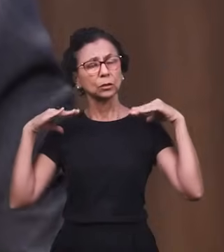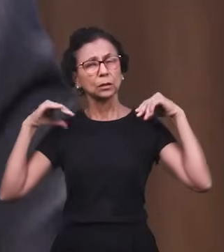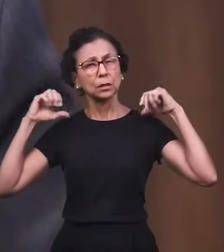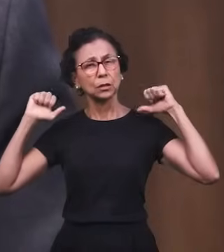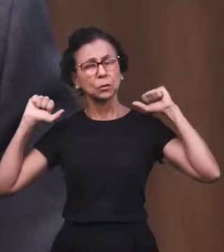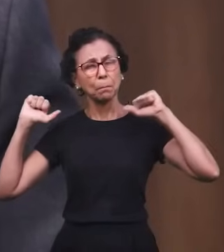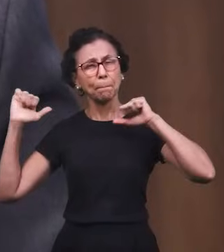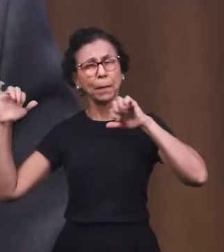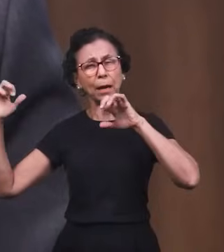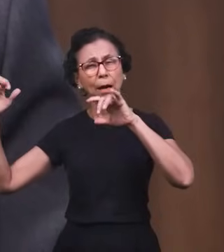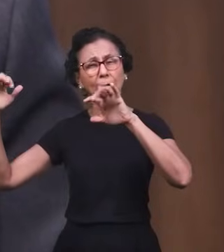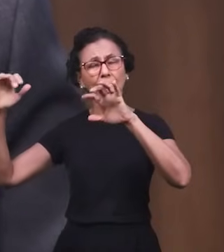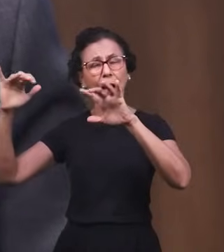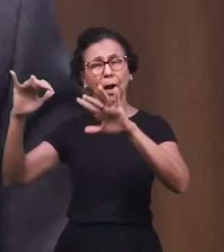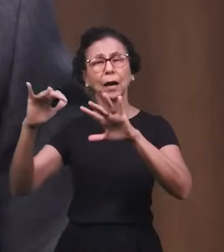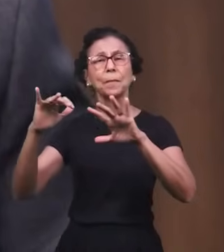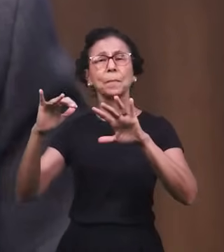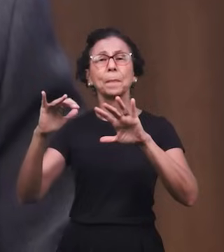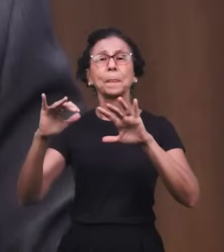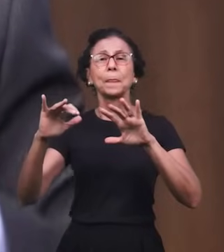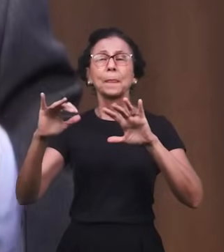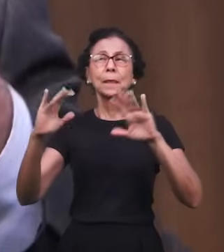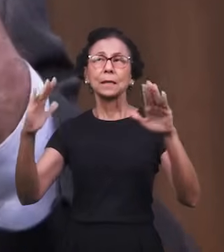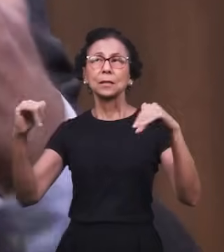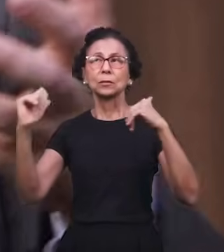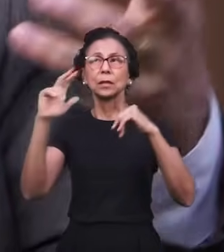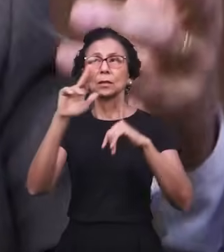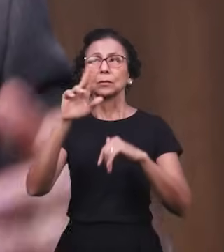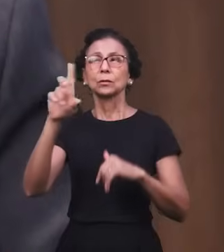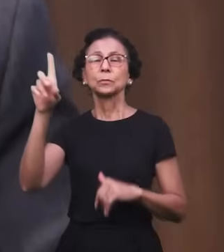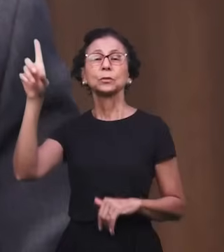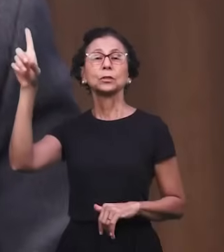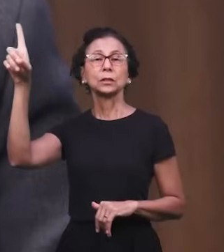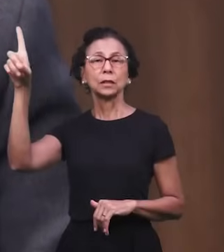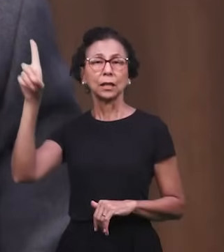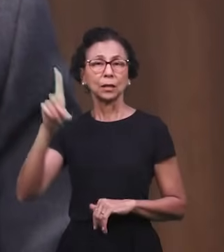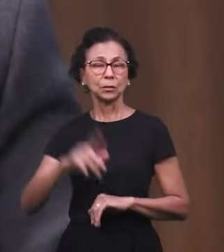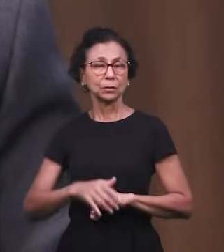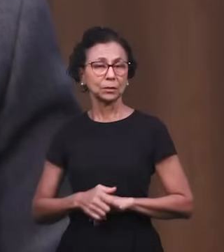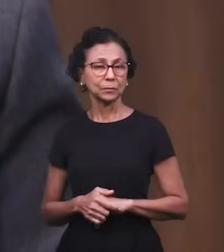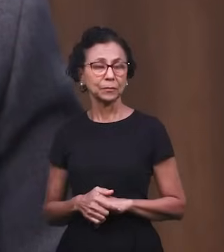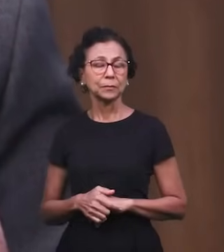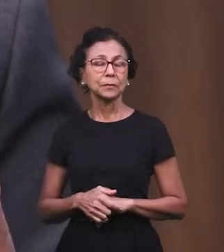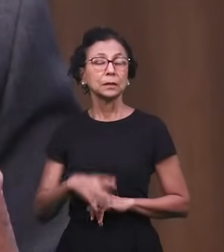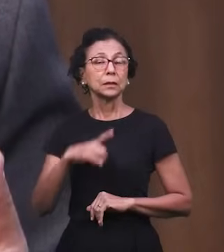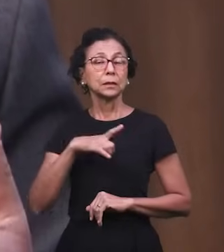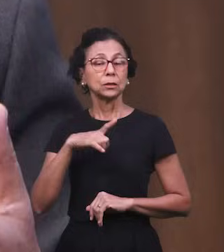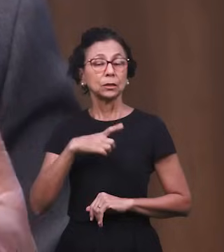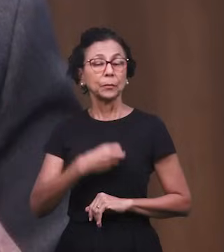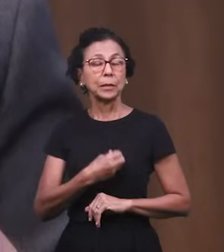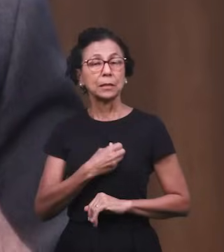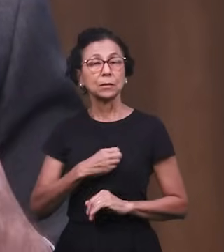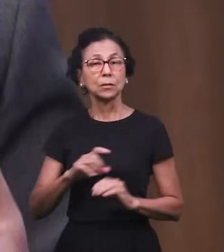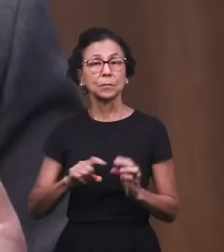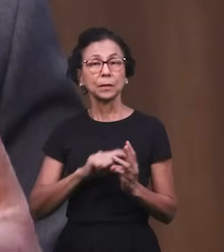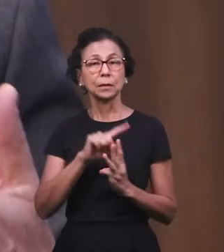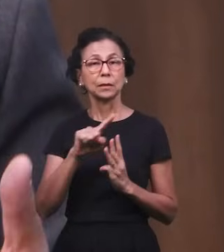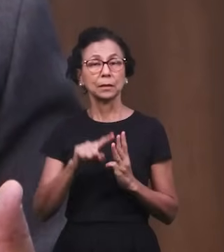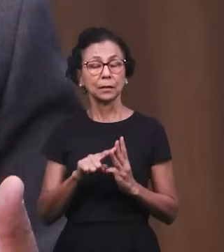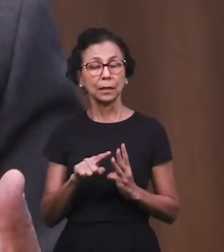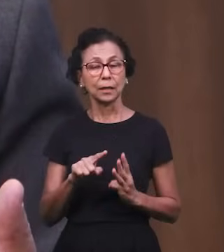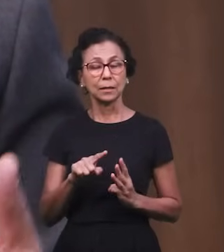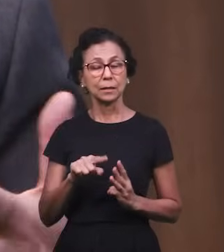no seu coração, para que esta experiência você possa vivê-la todos os dias. Então, eu acho que é